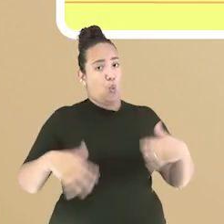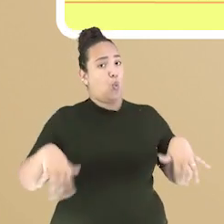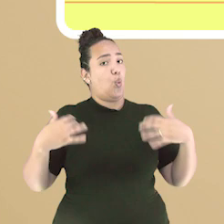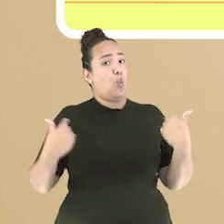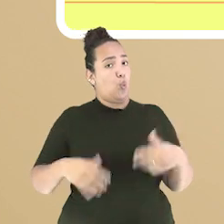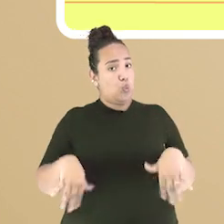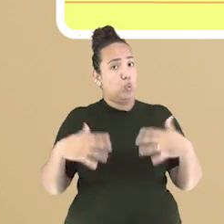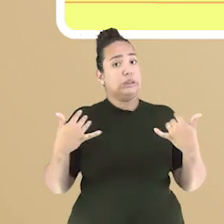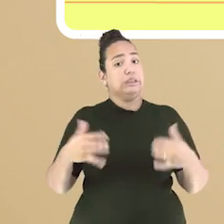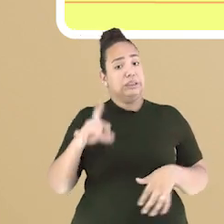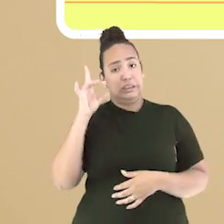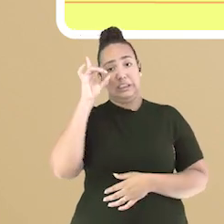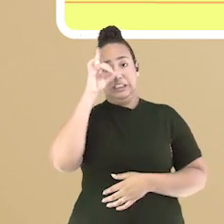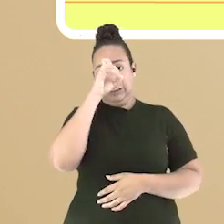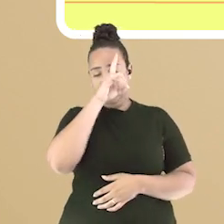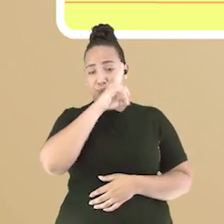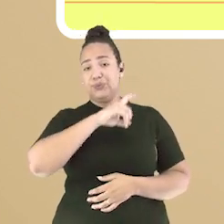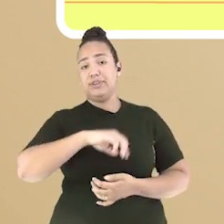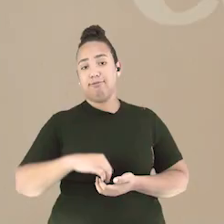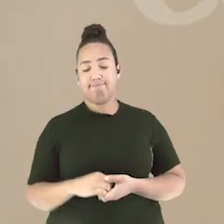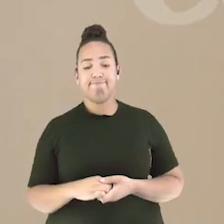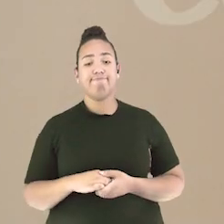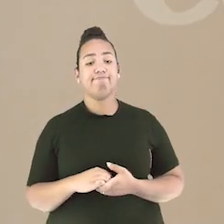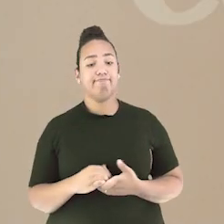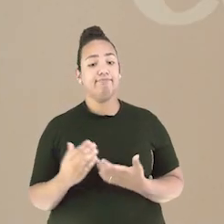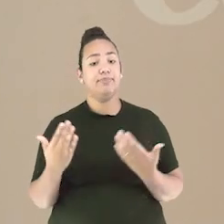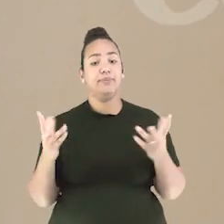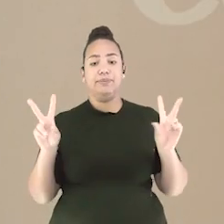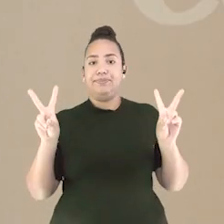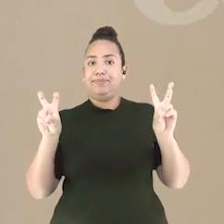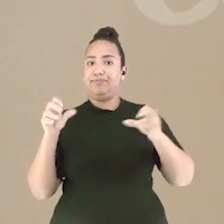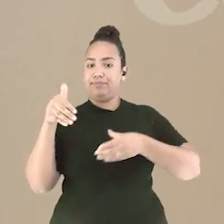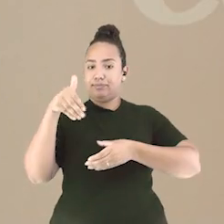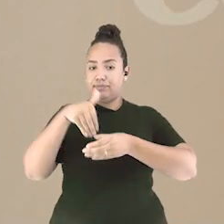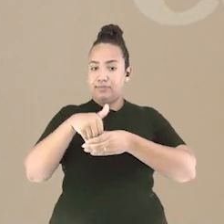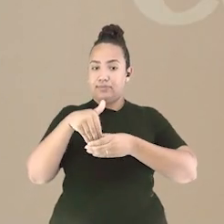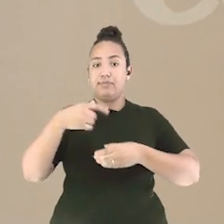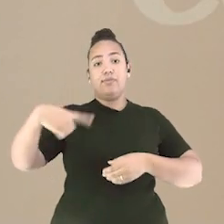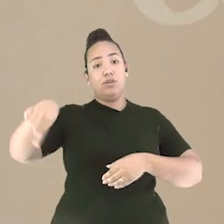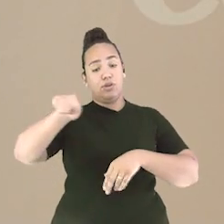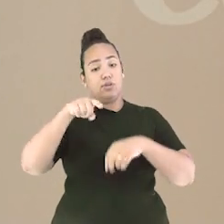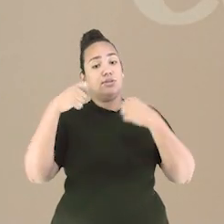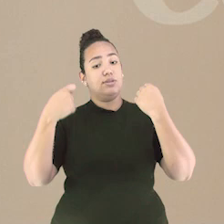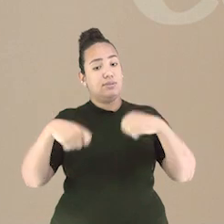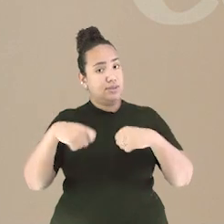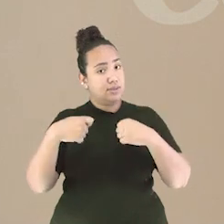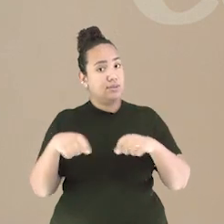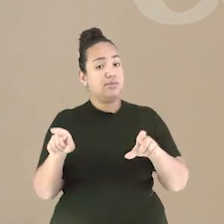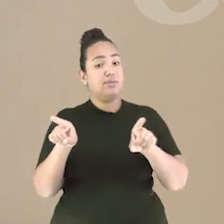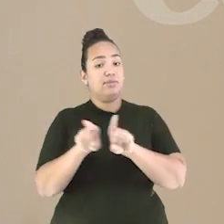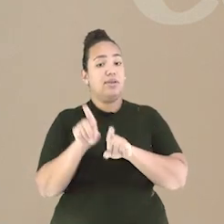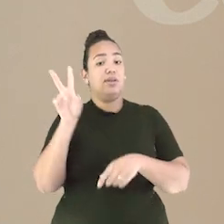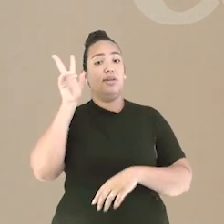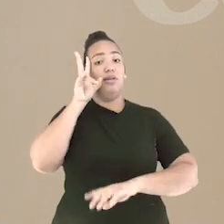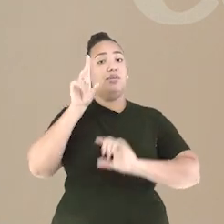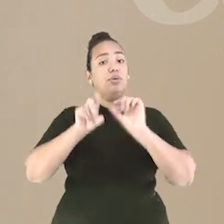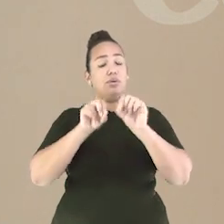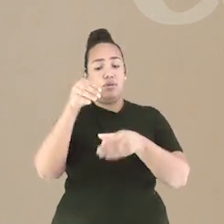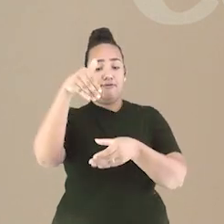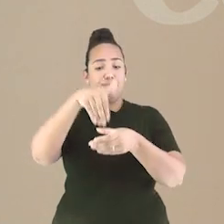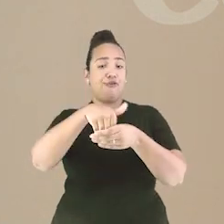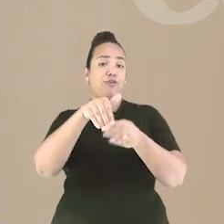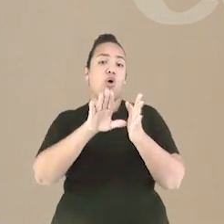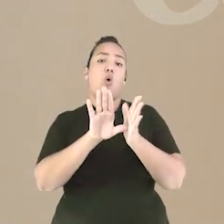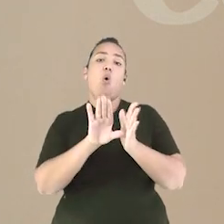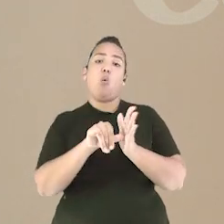pensar. Era bem tenso, galera. E falando em eleições, a gente não pode deixar de falar das fraudes eleitorais